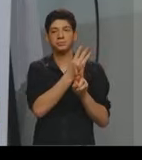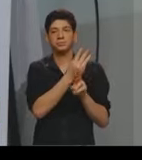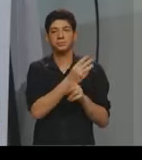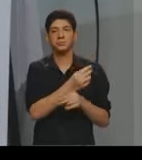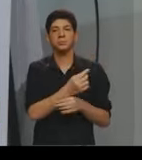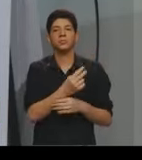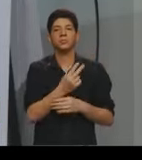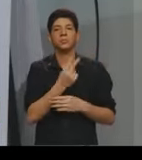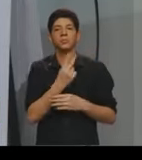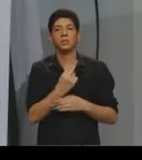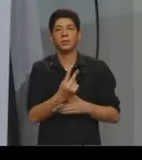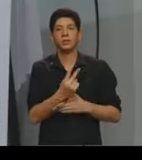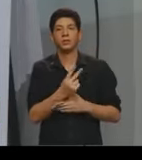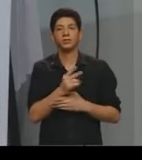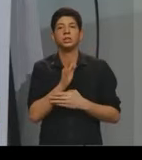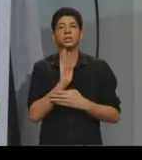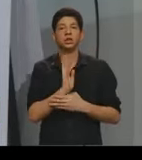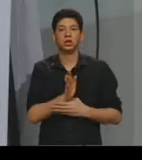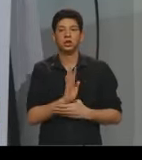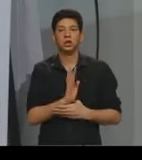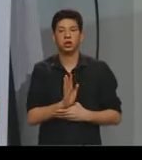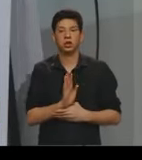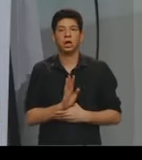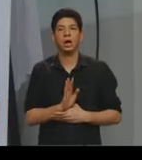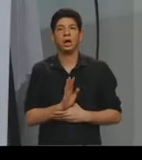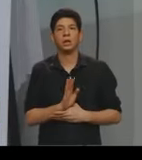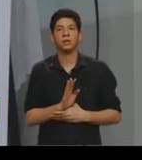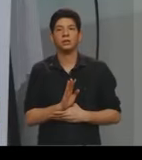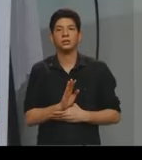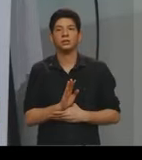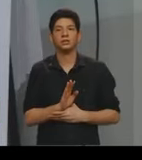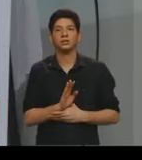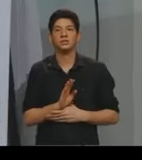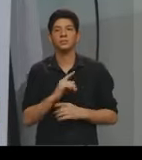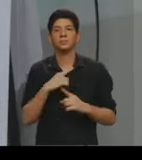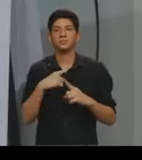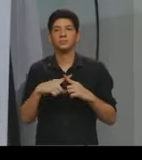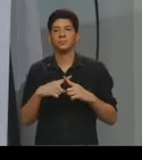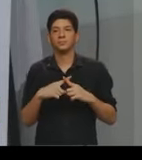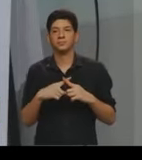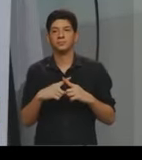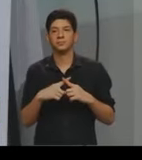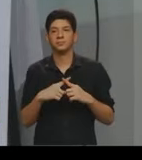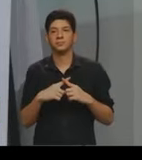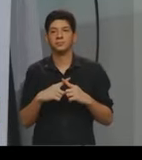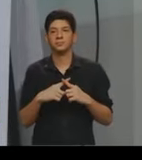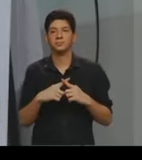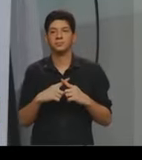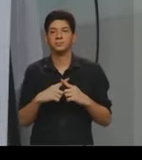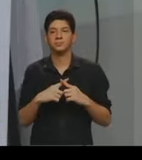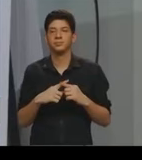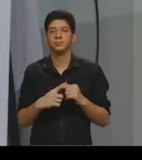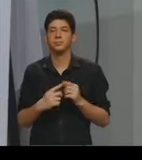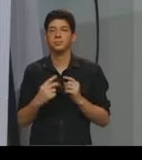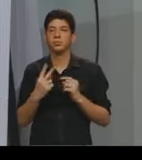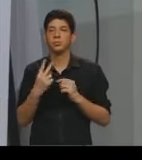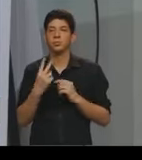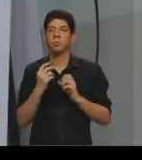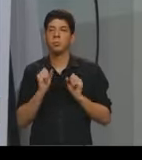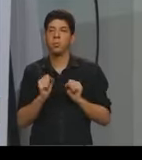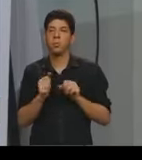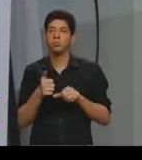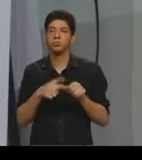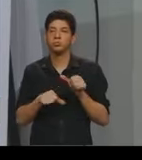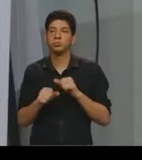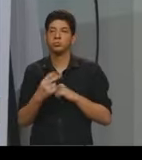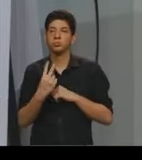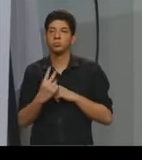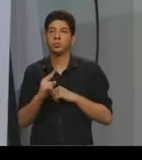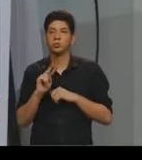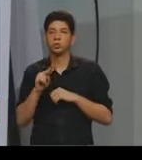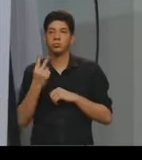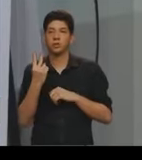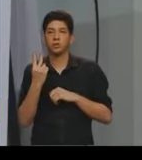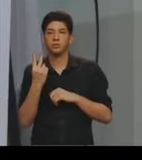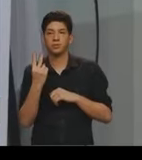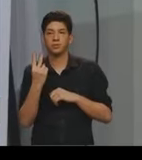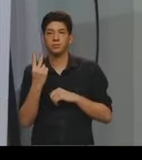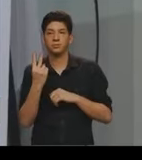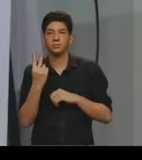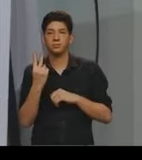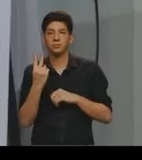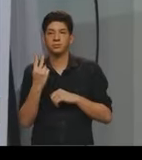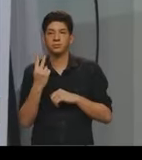o 2 já está potência de base 2, vezes o 4, pode ser transformado em 2 elevado a